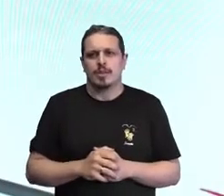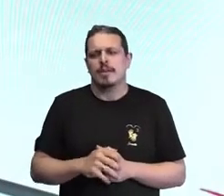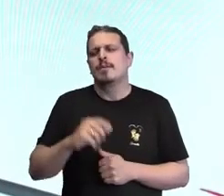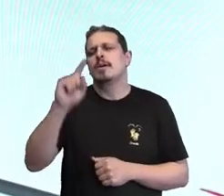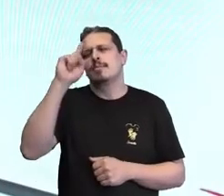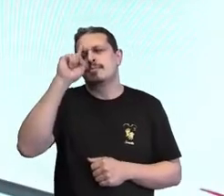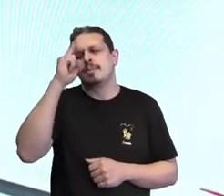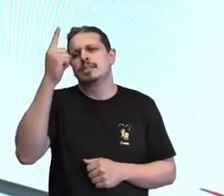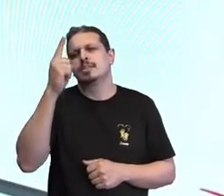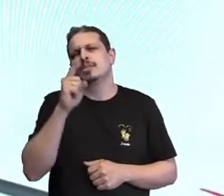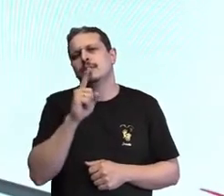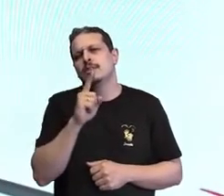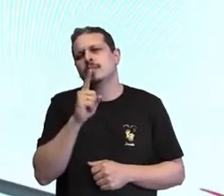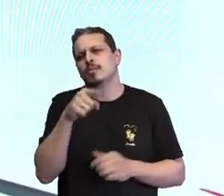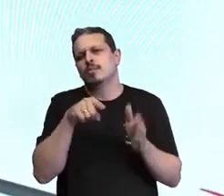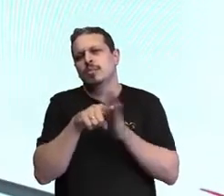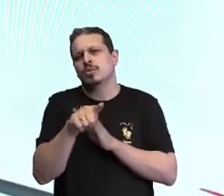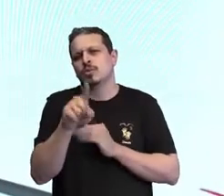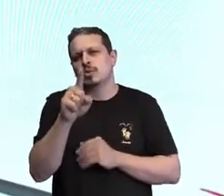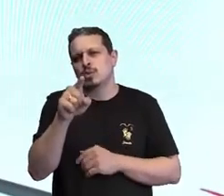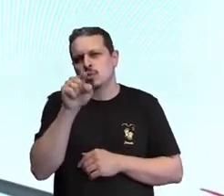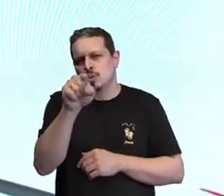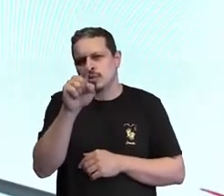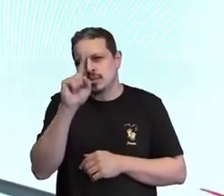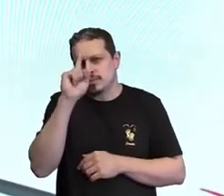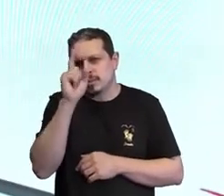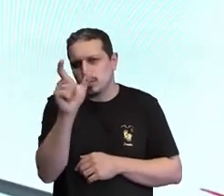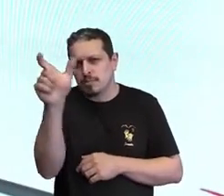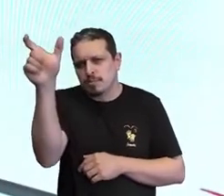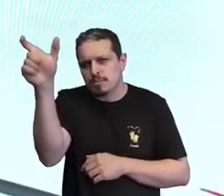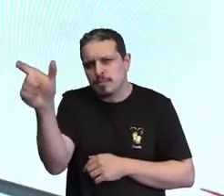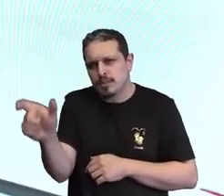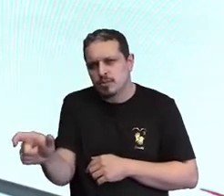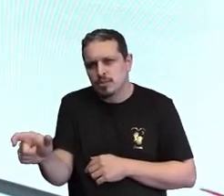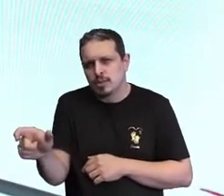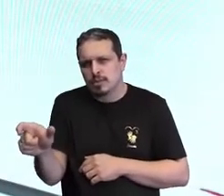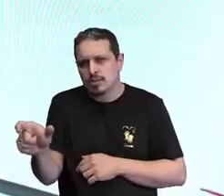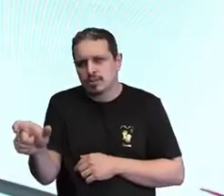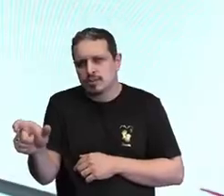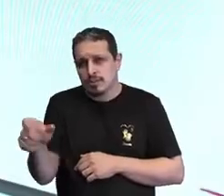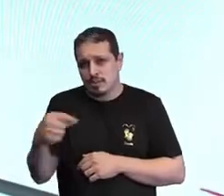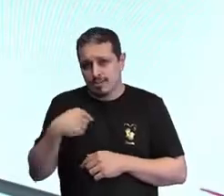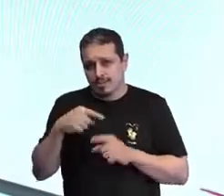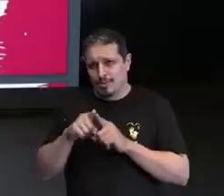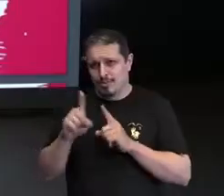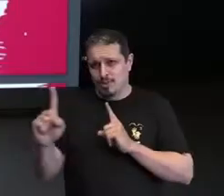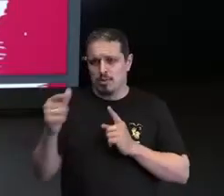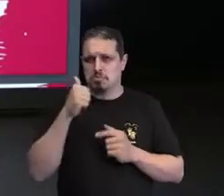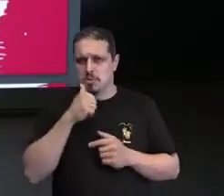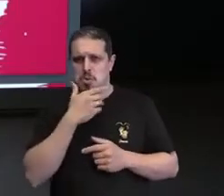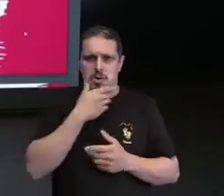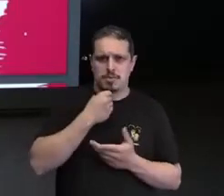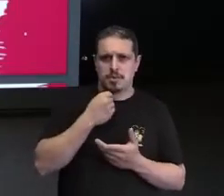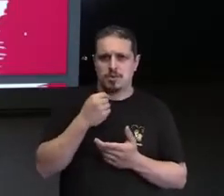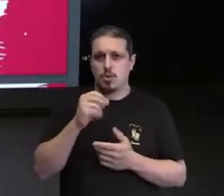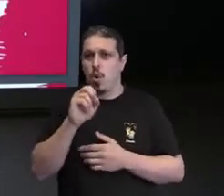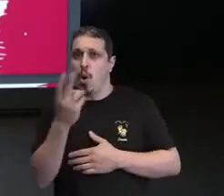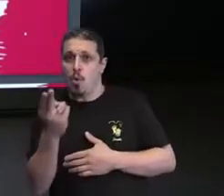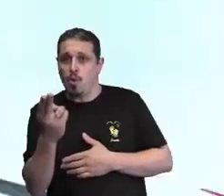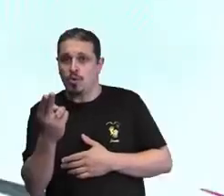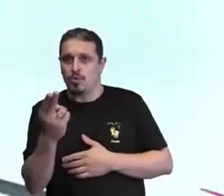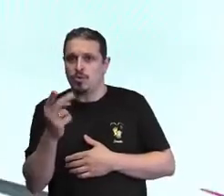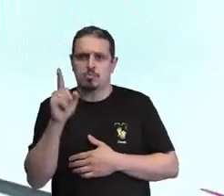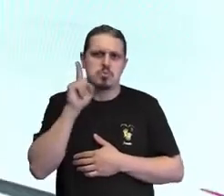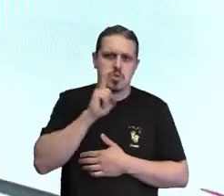pensa e qual é a pessoa a cor e o gênero que vem na cabeça de vocês faz aí você está me assistindo pela internet